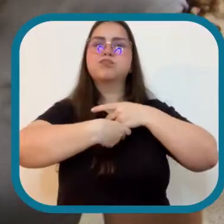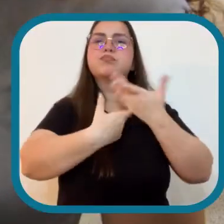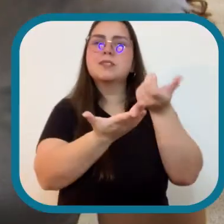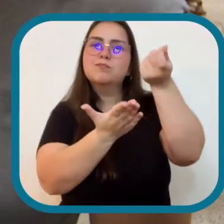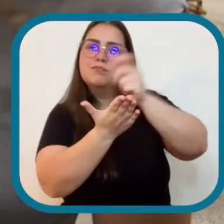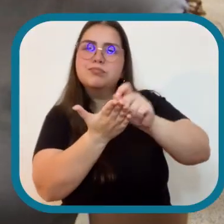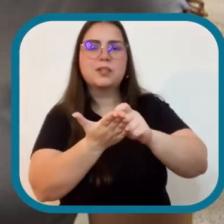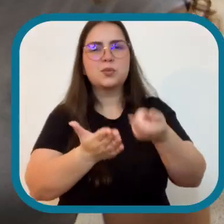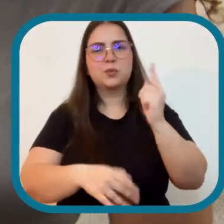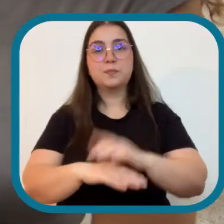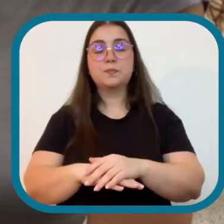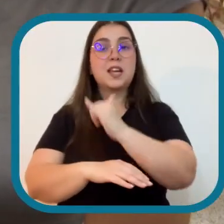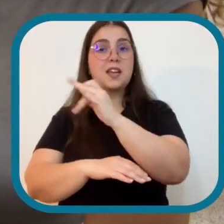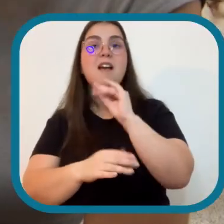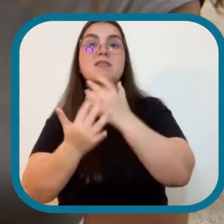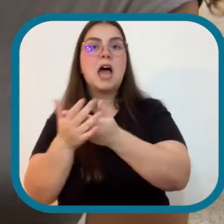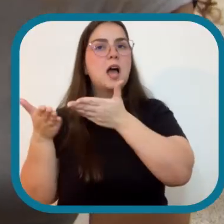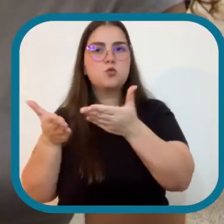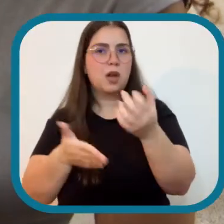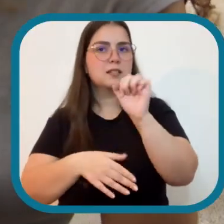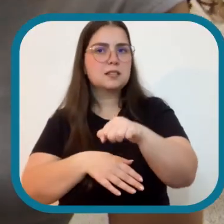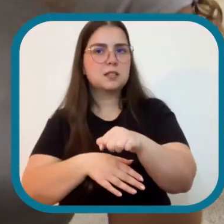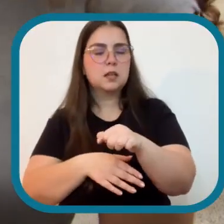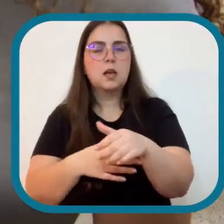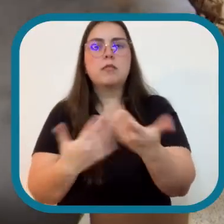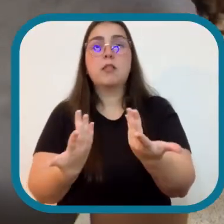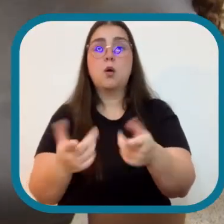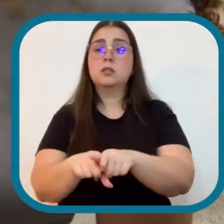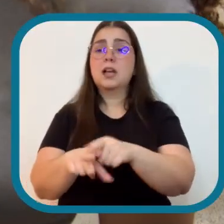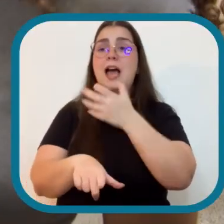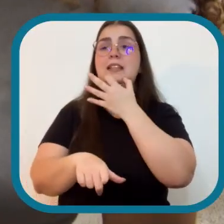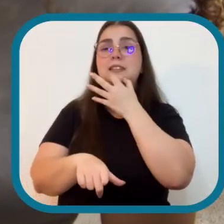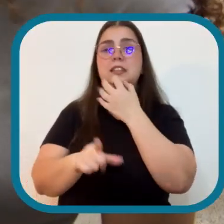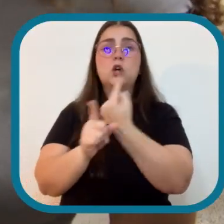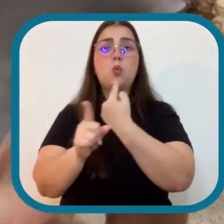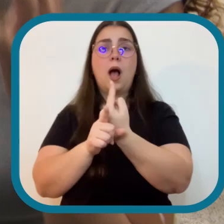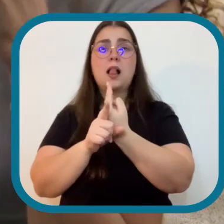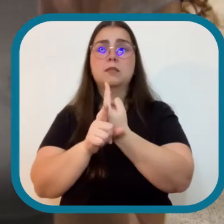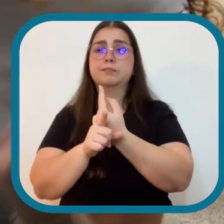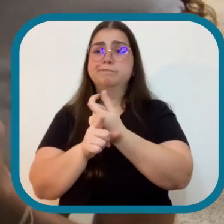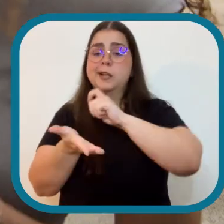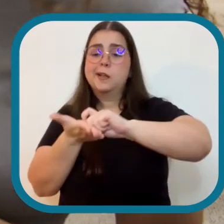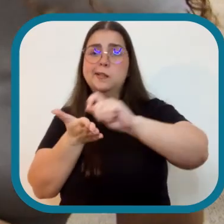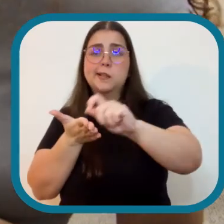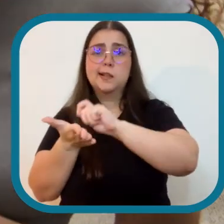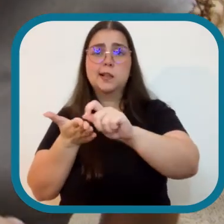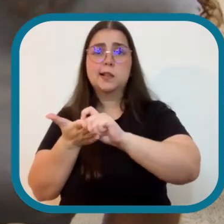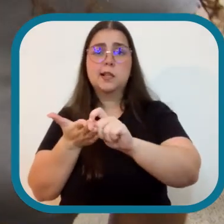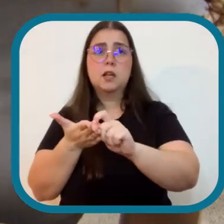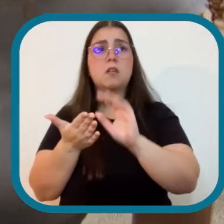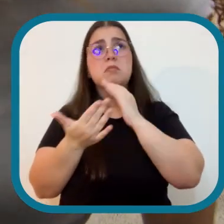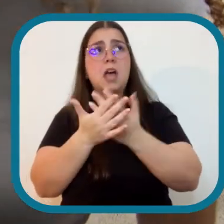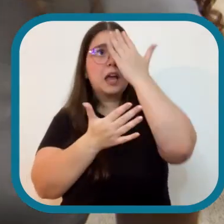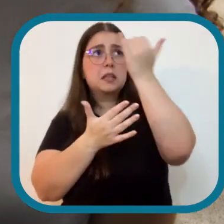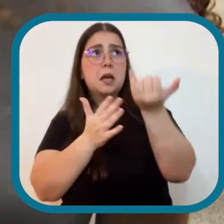A inteligência artificial, por um lado, vem ajudar-nos. Portanto, se a obra não for toda feita por aquilo e só nos der mais ou menos uma ideia, não acho